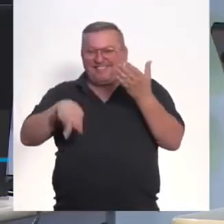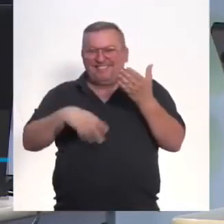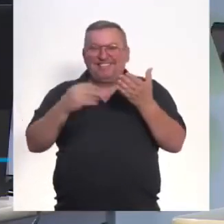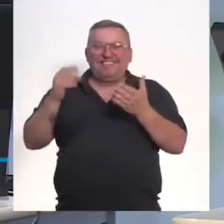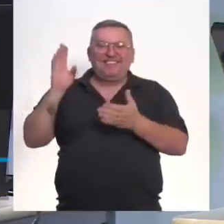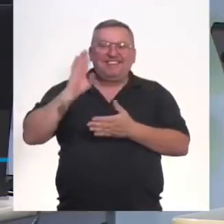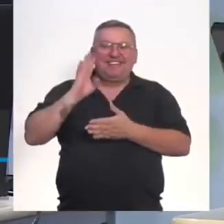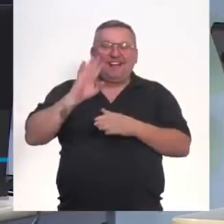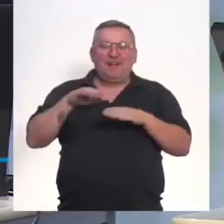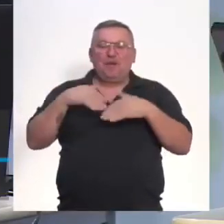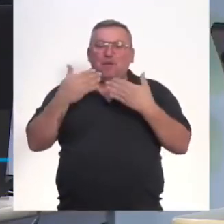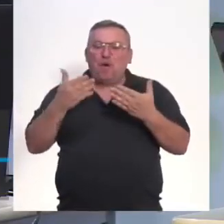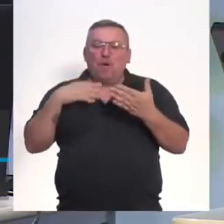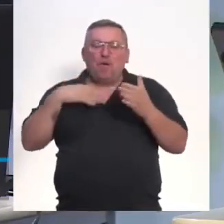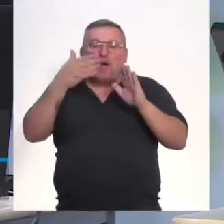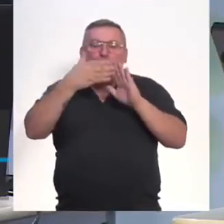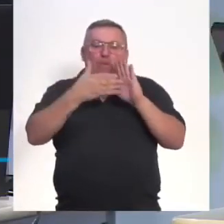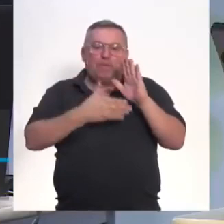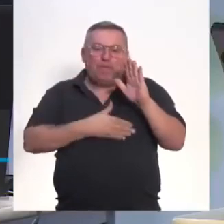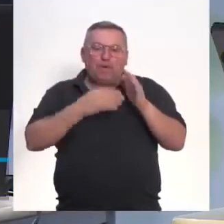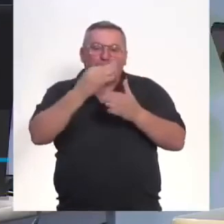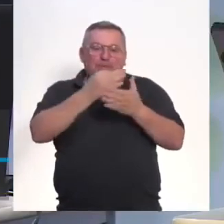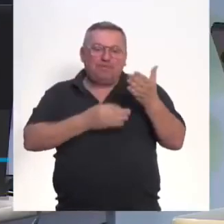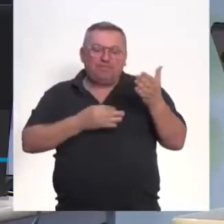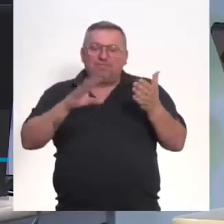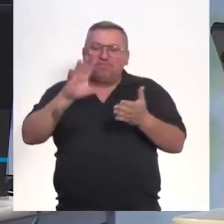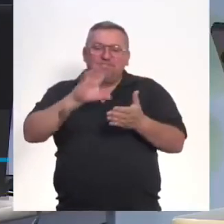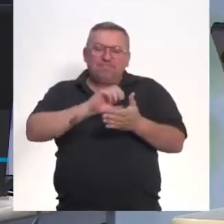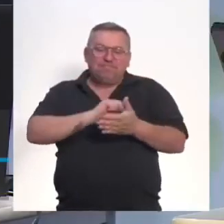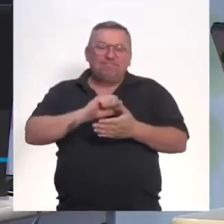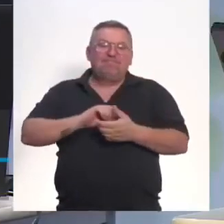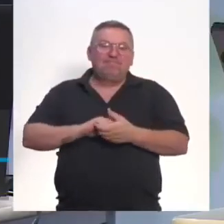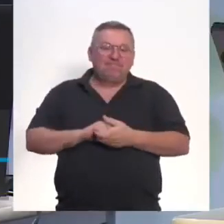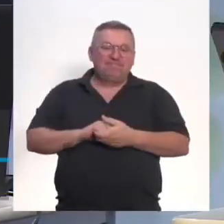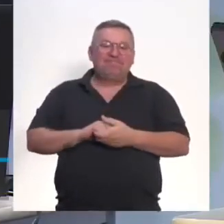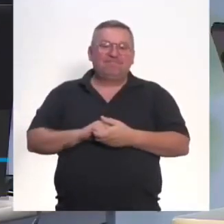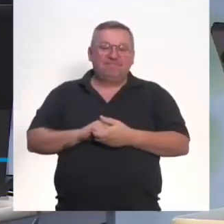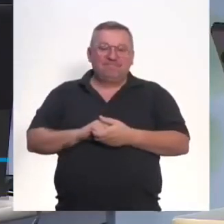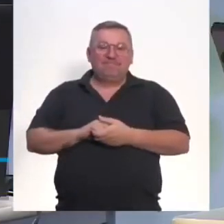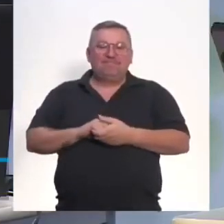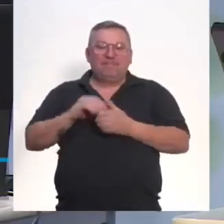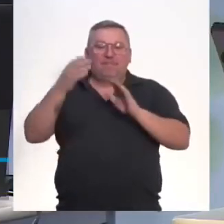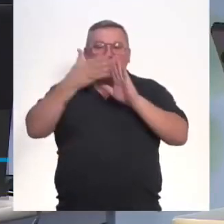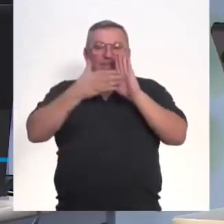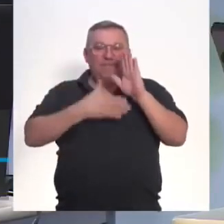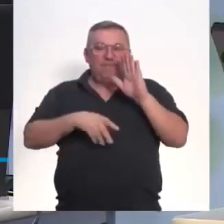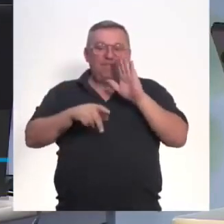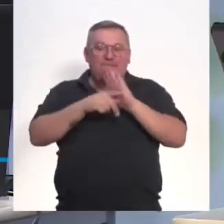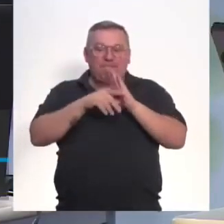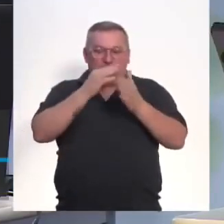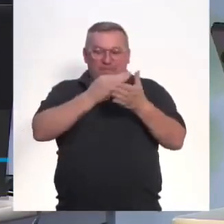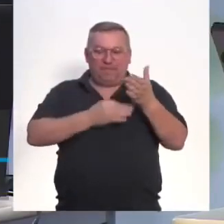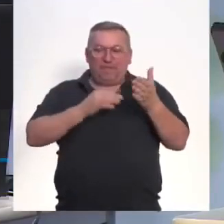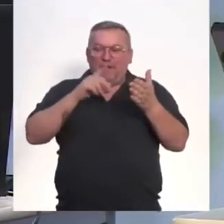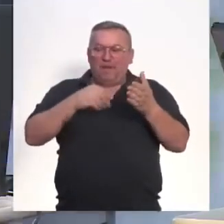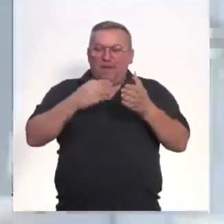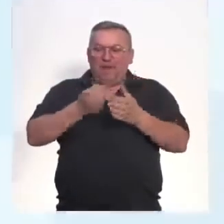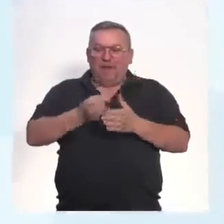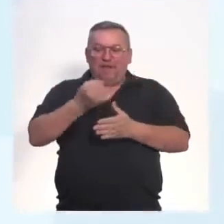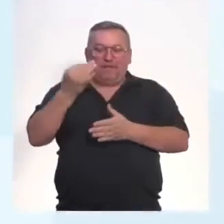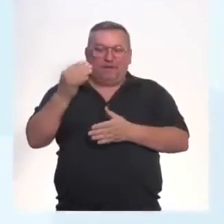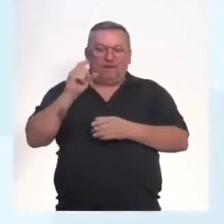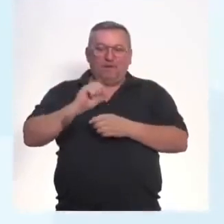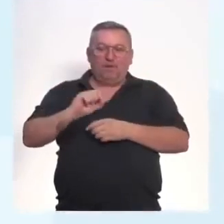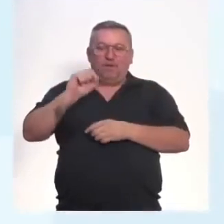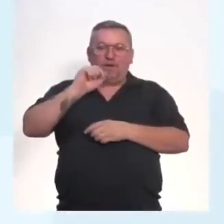gente? Qual será que foi a proposta aí pelo texto? Tô adorando essa criatividade. É. A proposta pelo texto foi, muitas vezes,